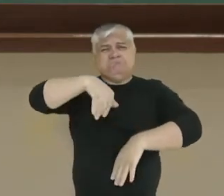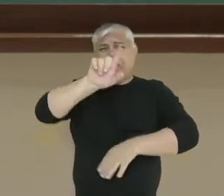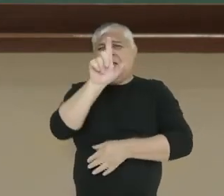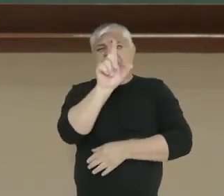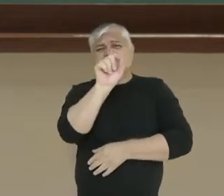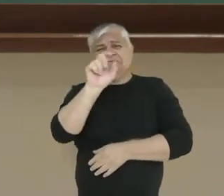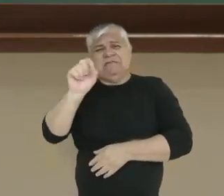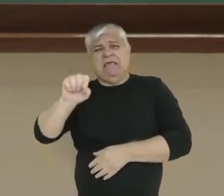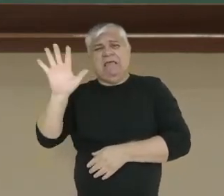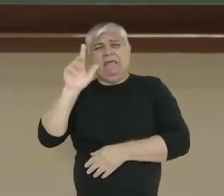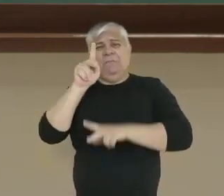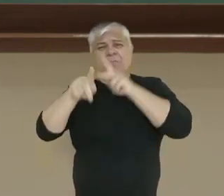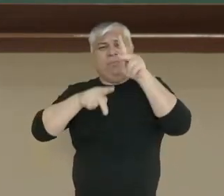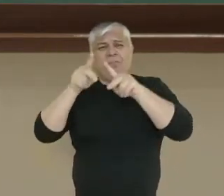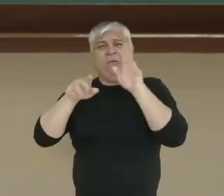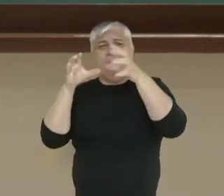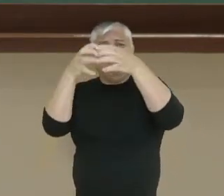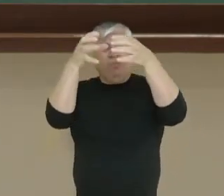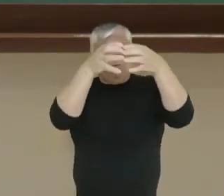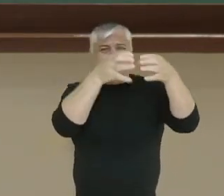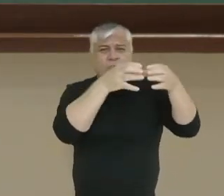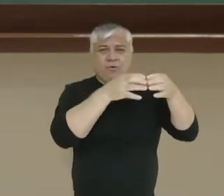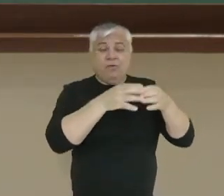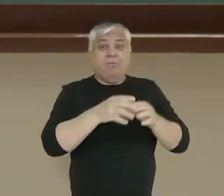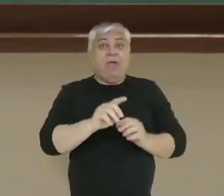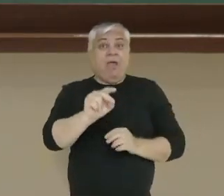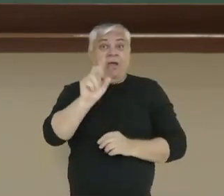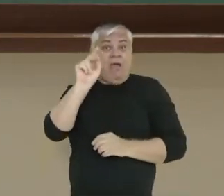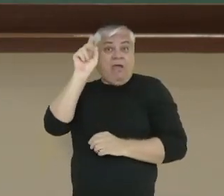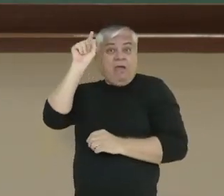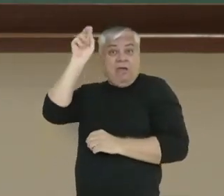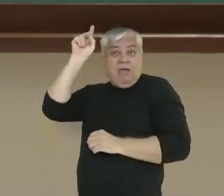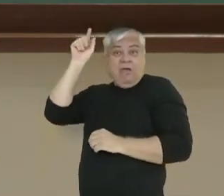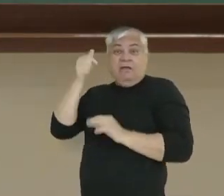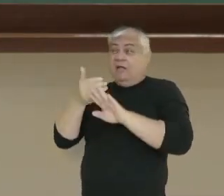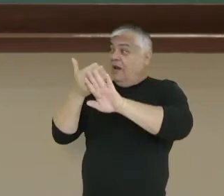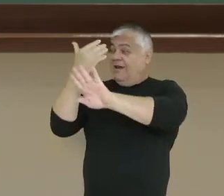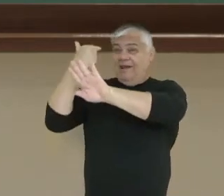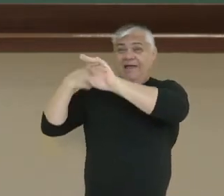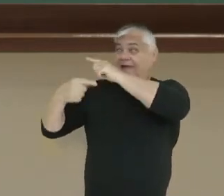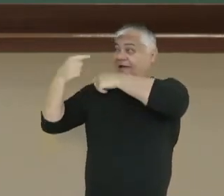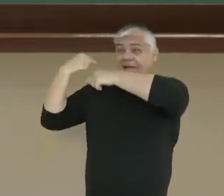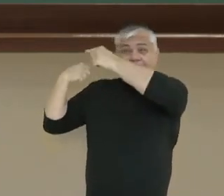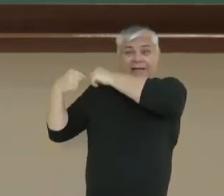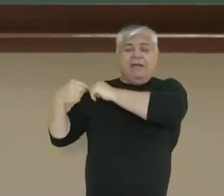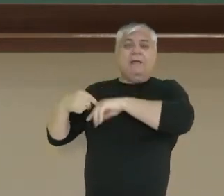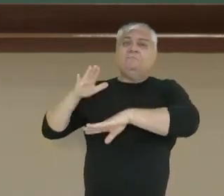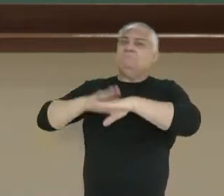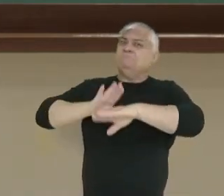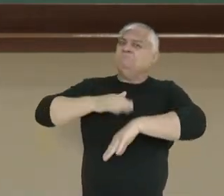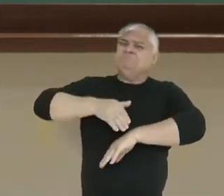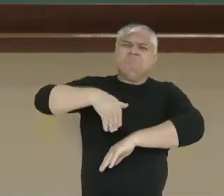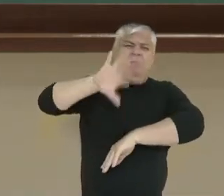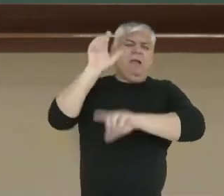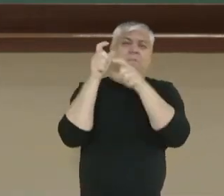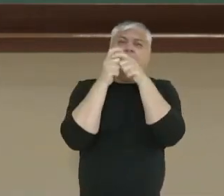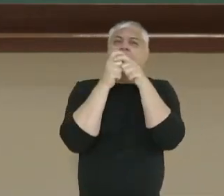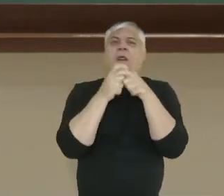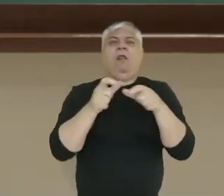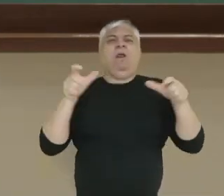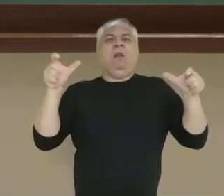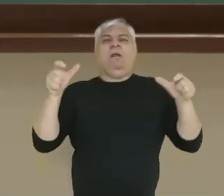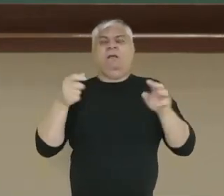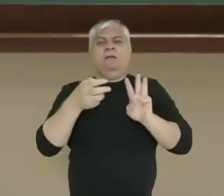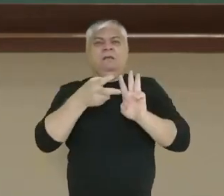de populações indígenas, mas num tempo anterior, no processo inicial de colonização, eram milhares de populações